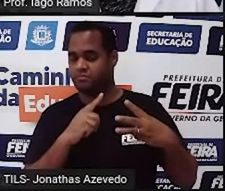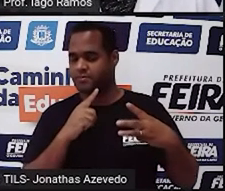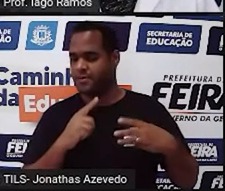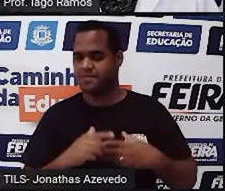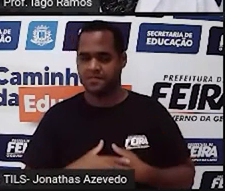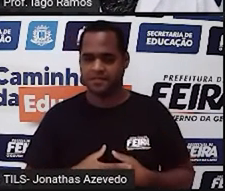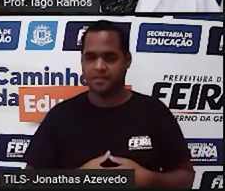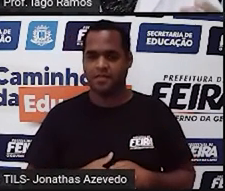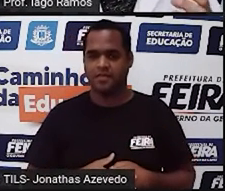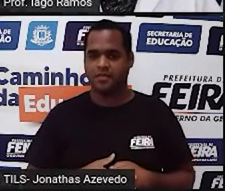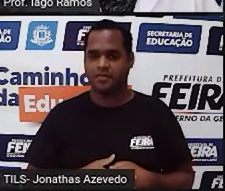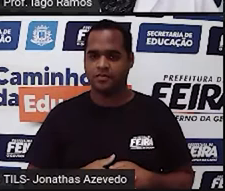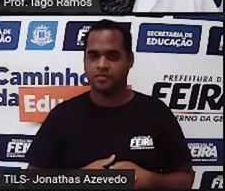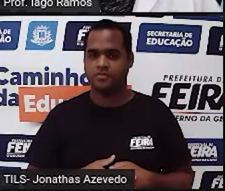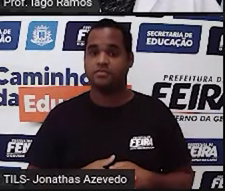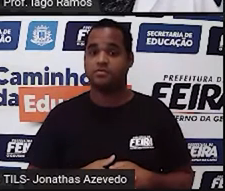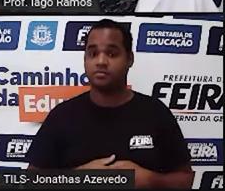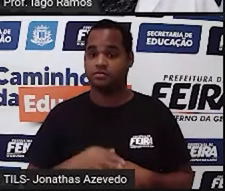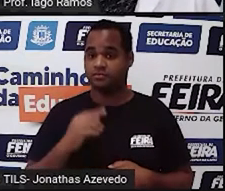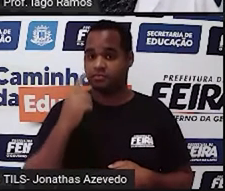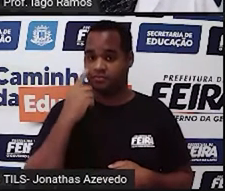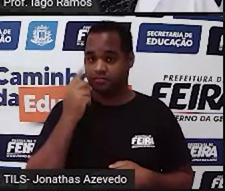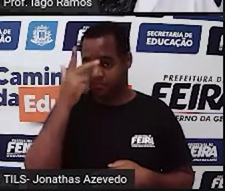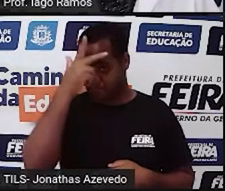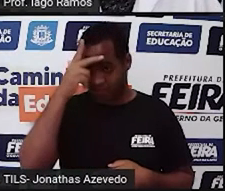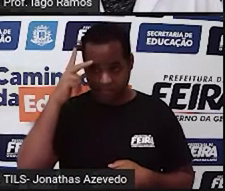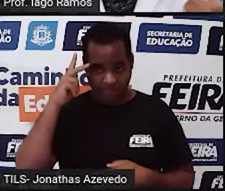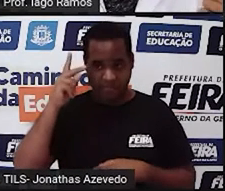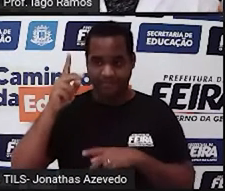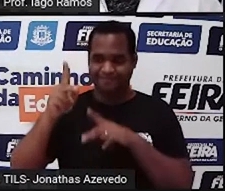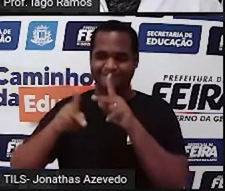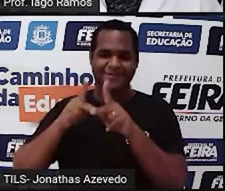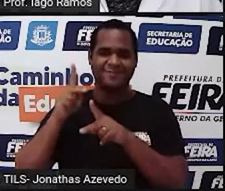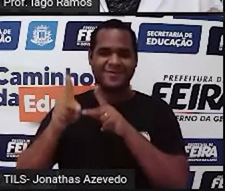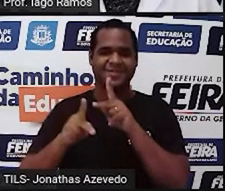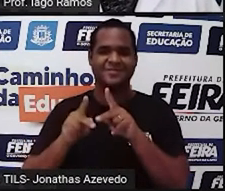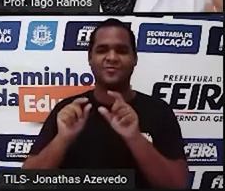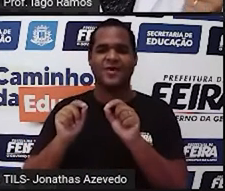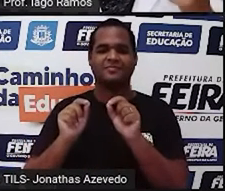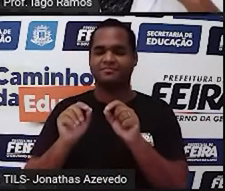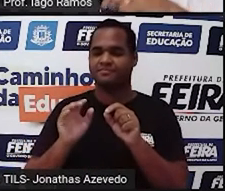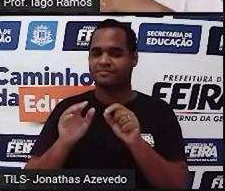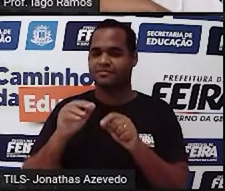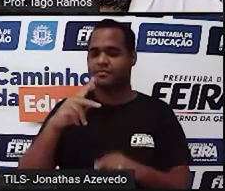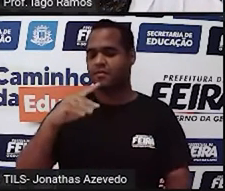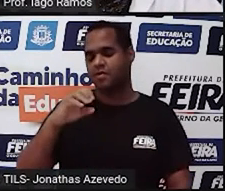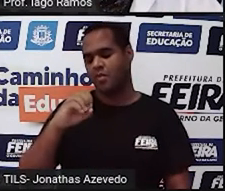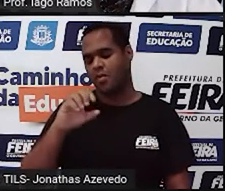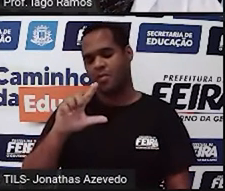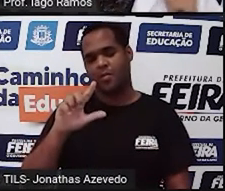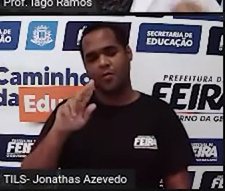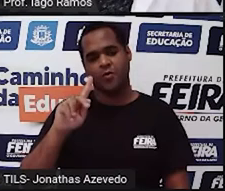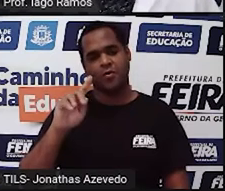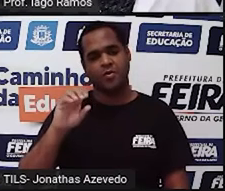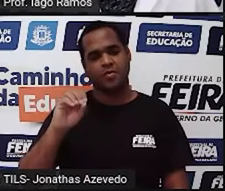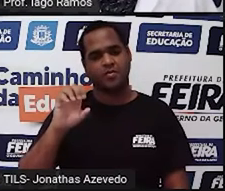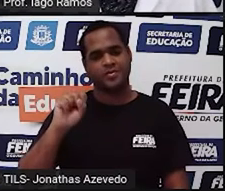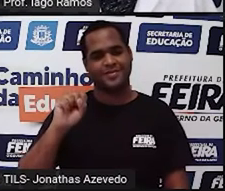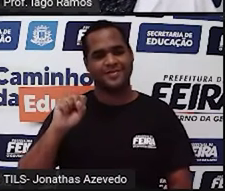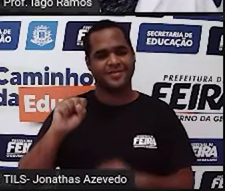a gente tá falando ali de países populosos O que que significa um país o luso